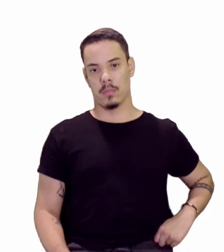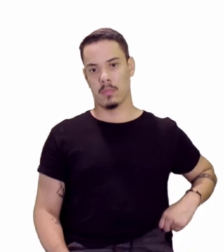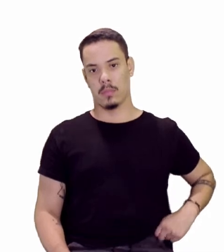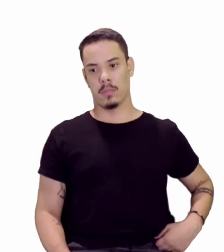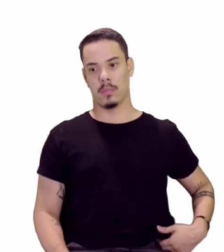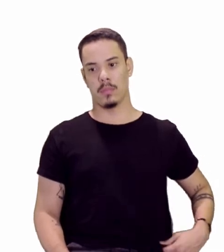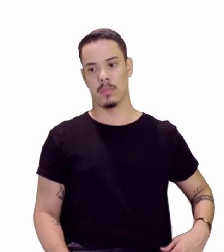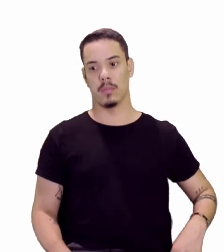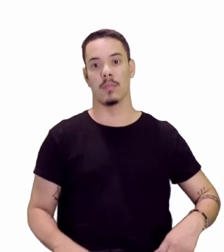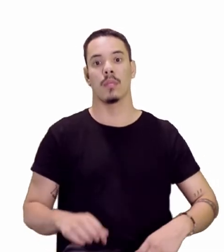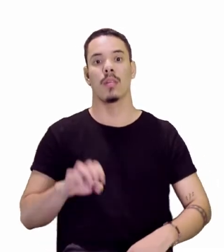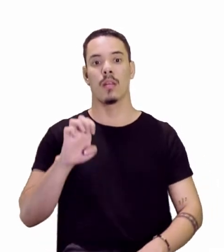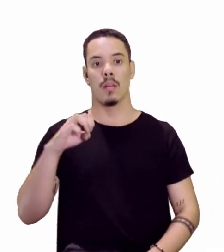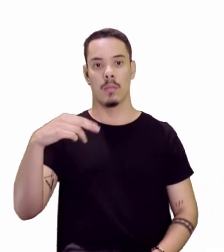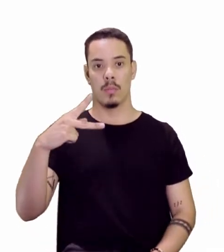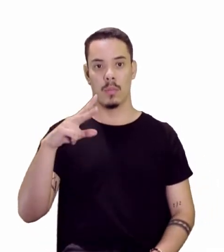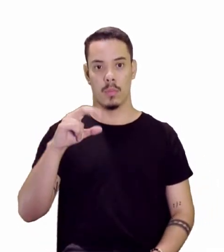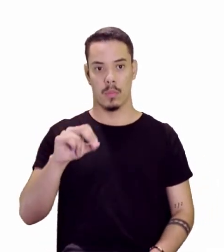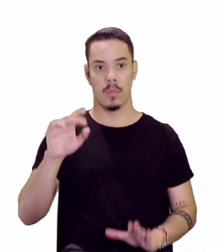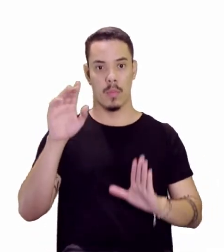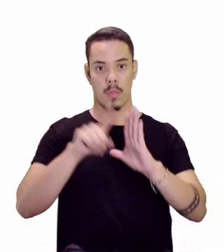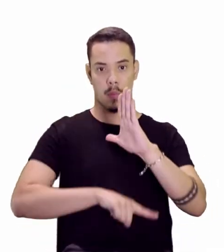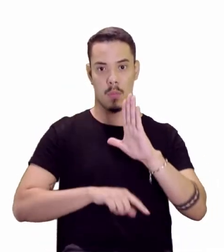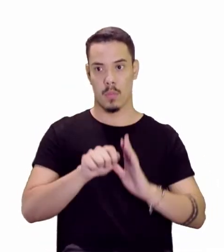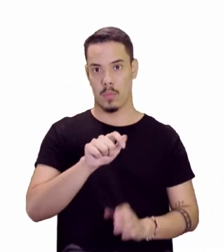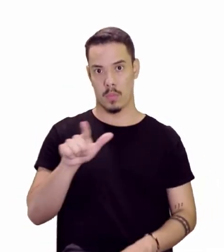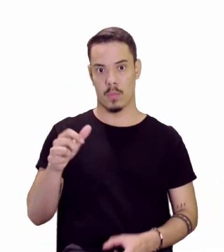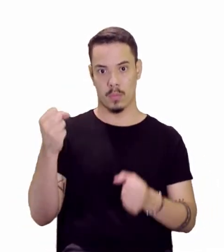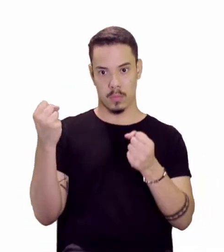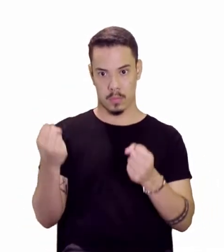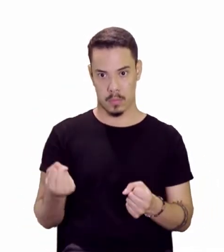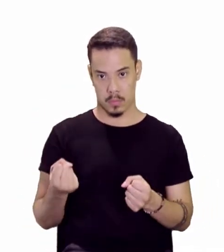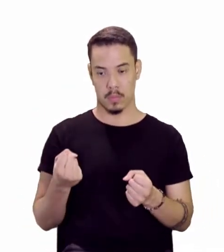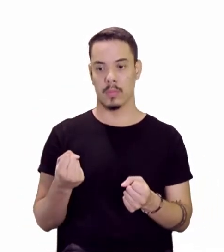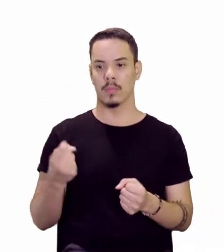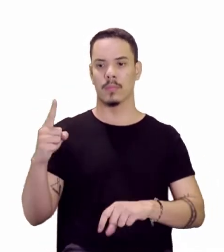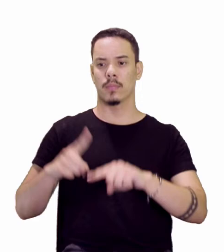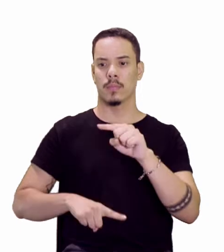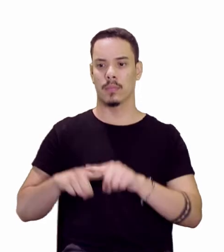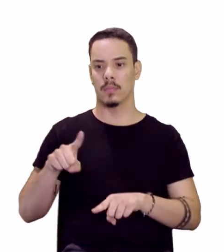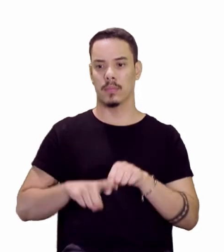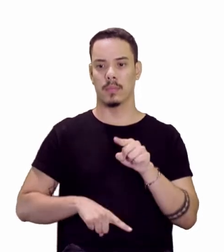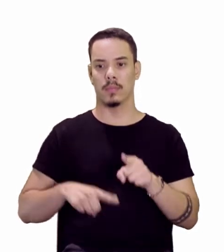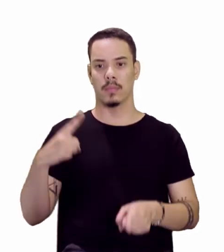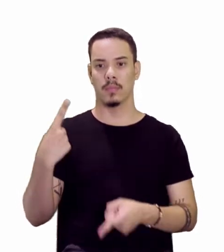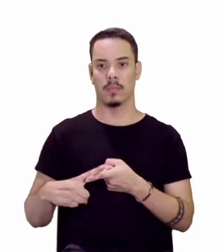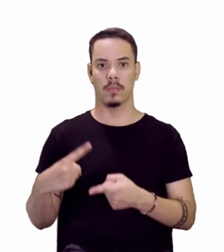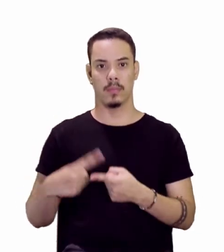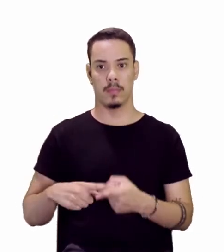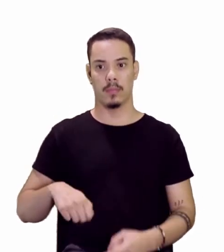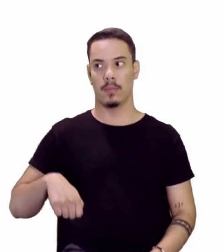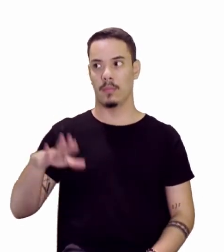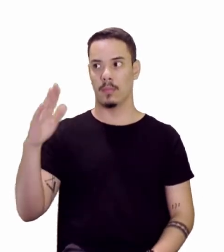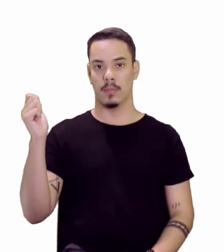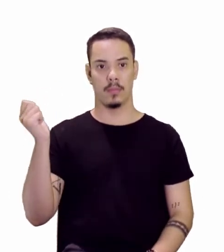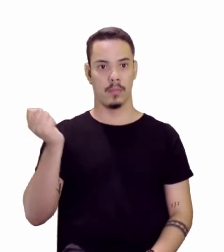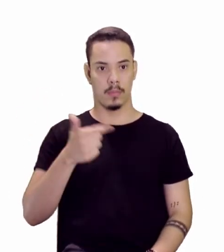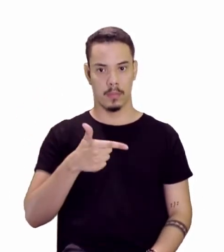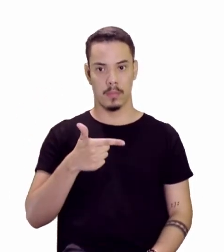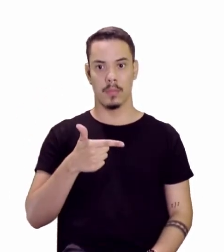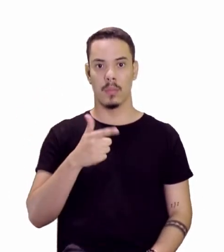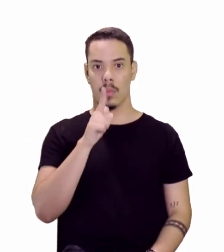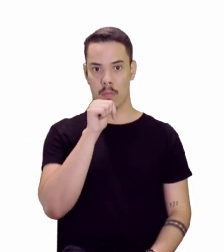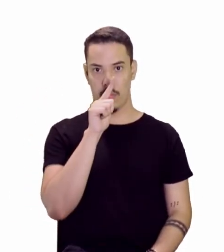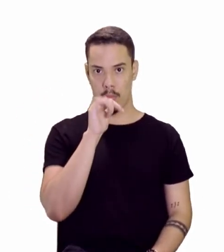O valor do empuxo será menor que o peso do objeto, ou seja, o peso do objeto vai ser maior do que a força que o líquido está exercendo